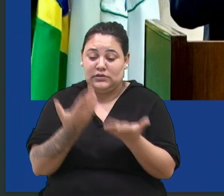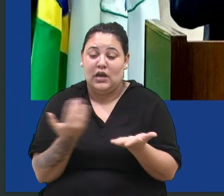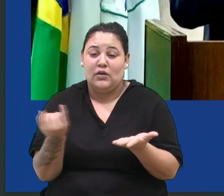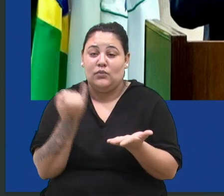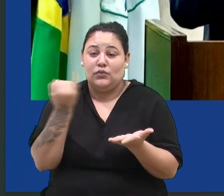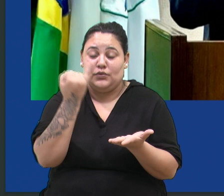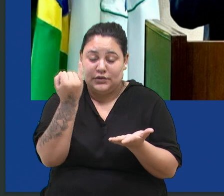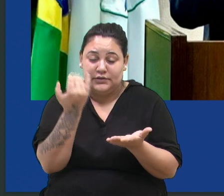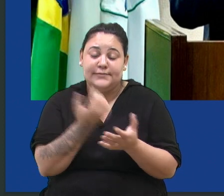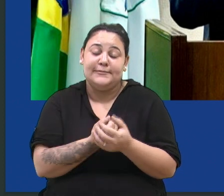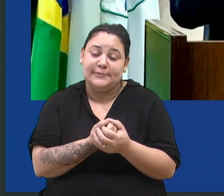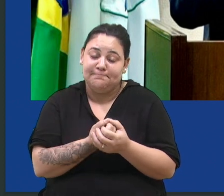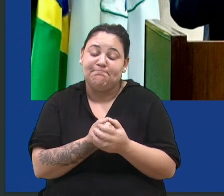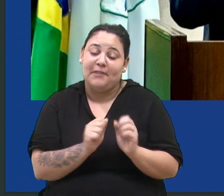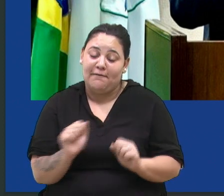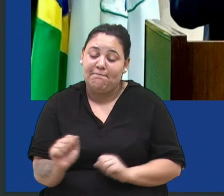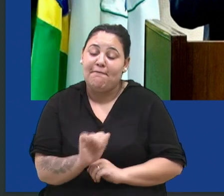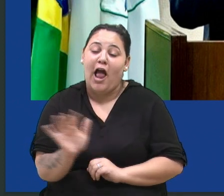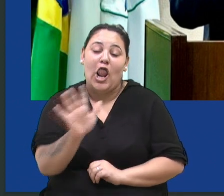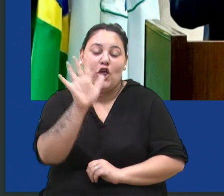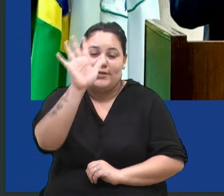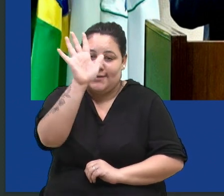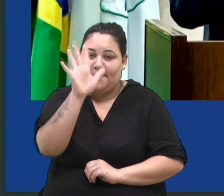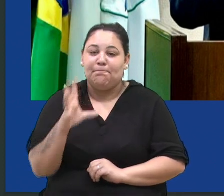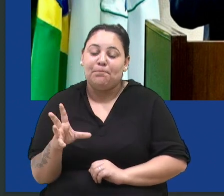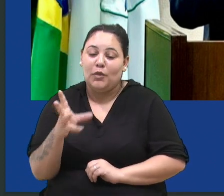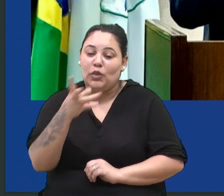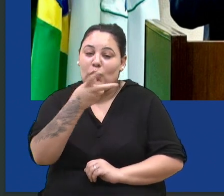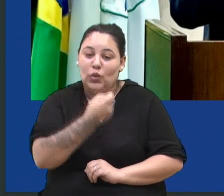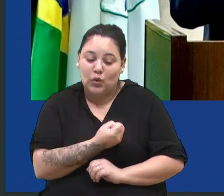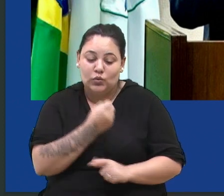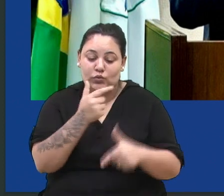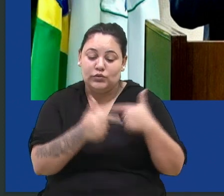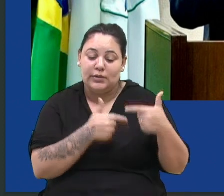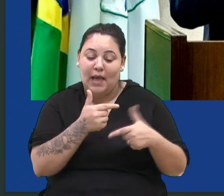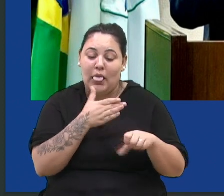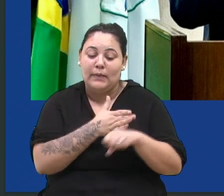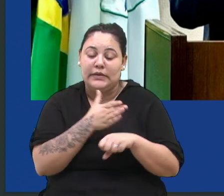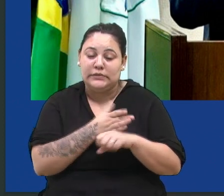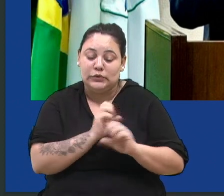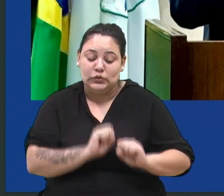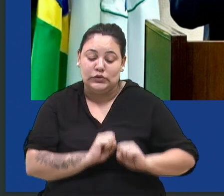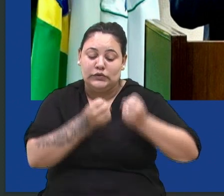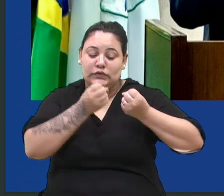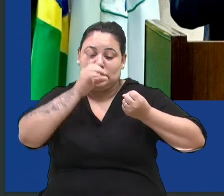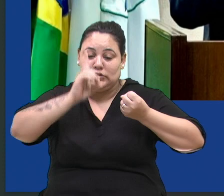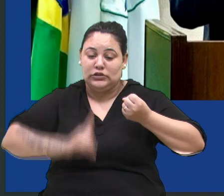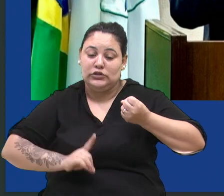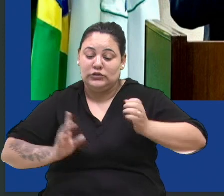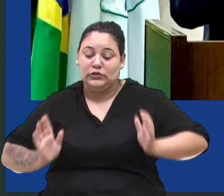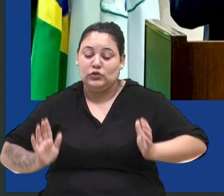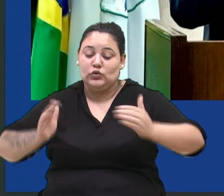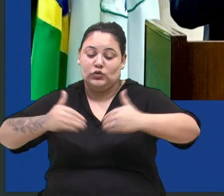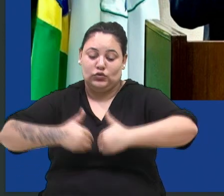vez e enaltecer, né, toda a questão que envolve a defesa dos direitos dos